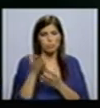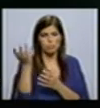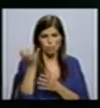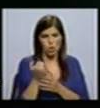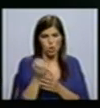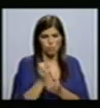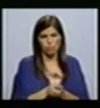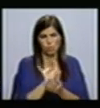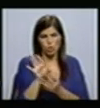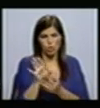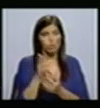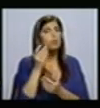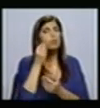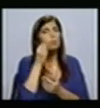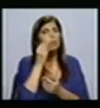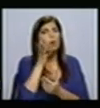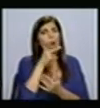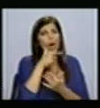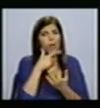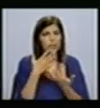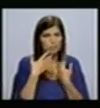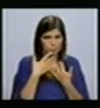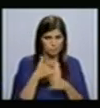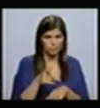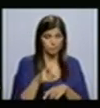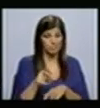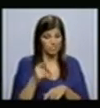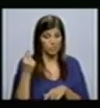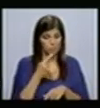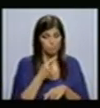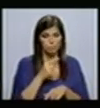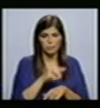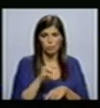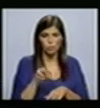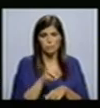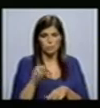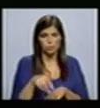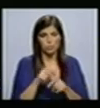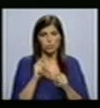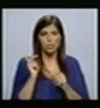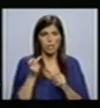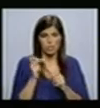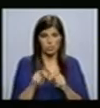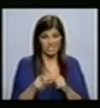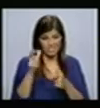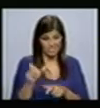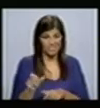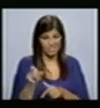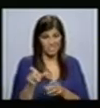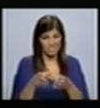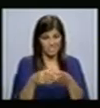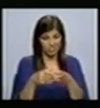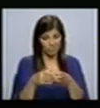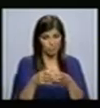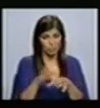são remitidos como calor. Isso faz com que ao longo de milhões e milhões de anos estes corpos possam, então, graças a esse